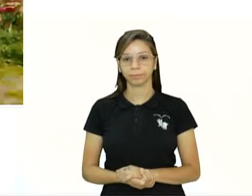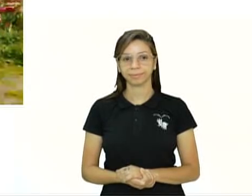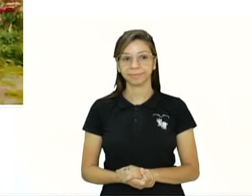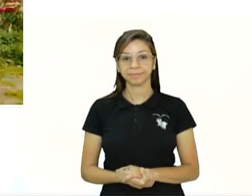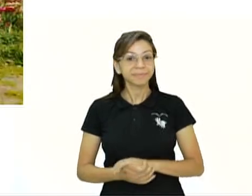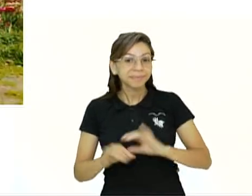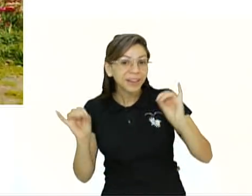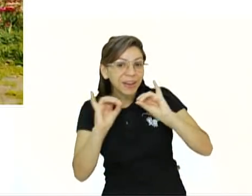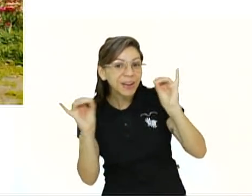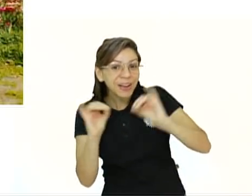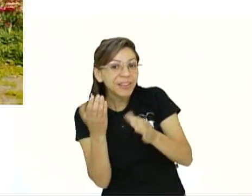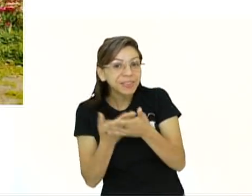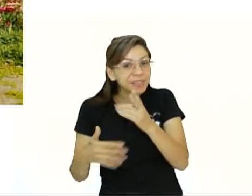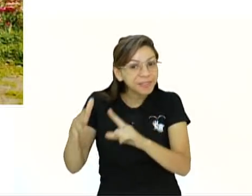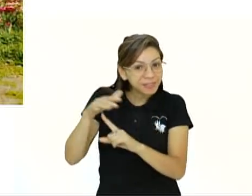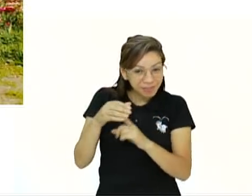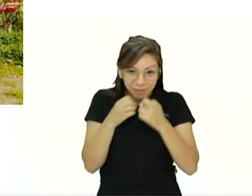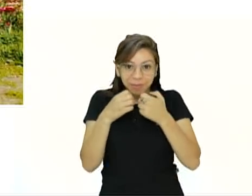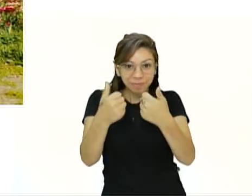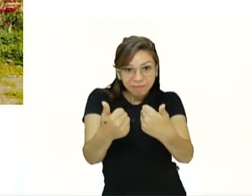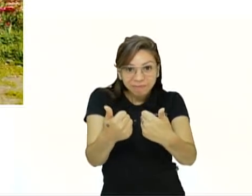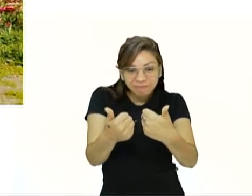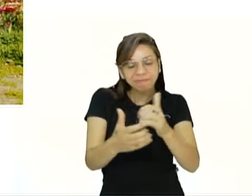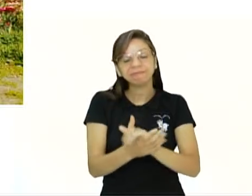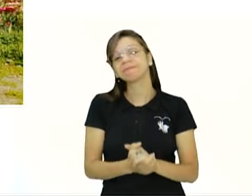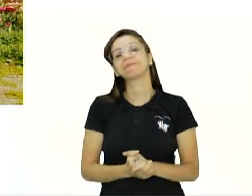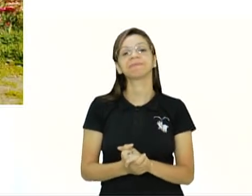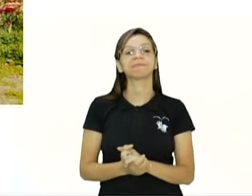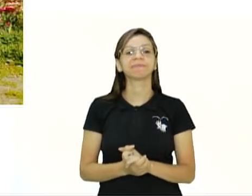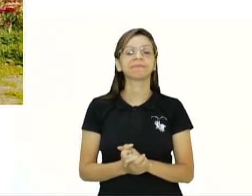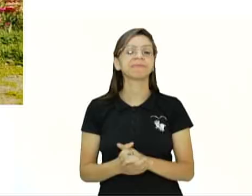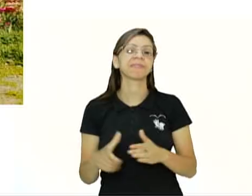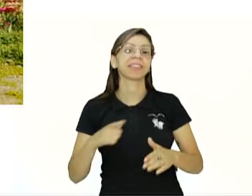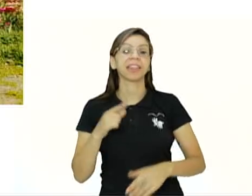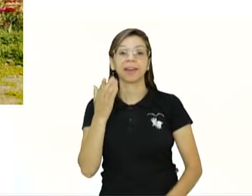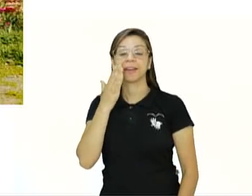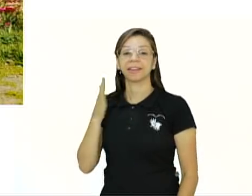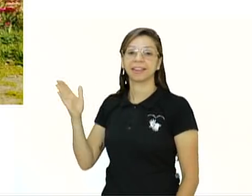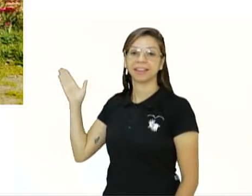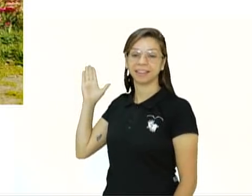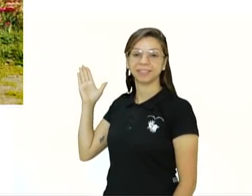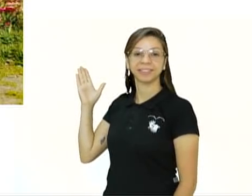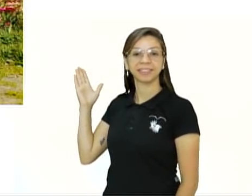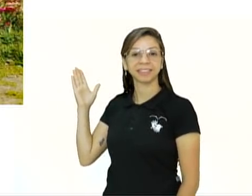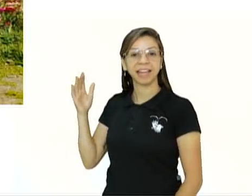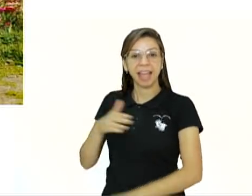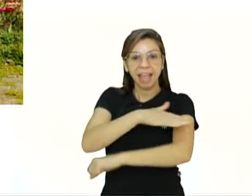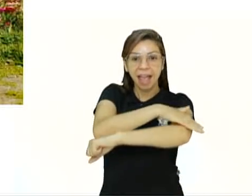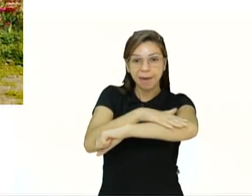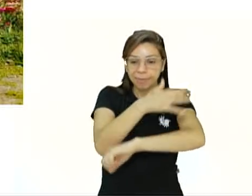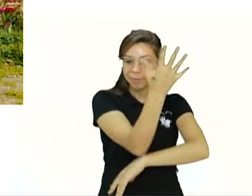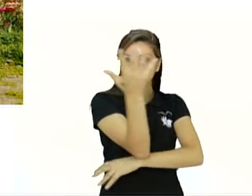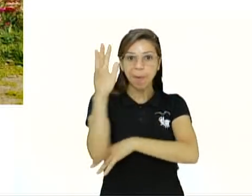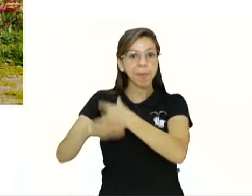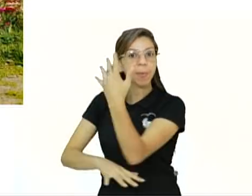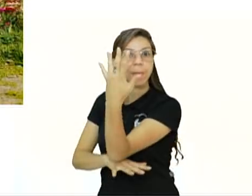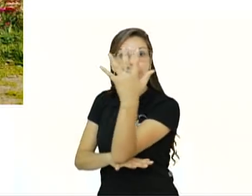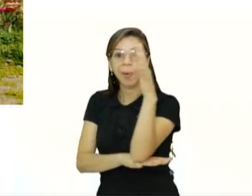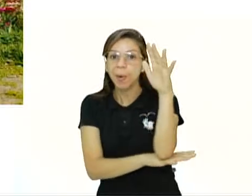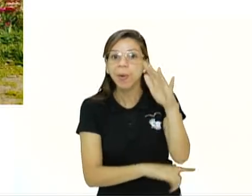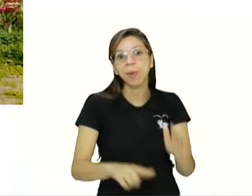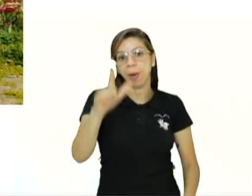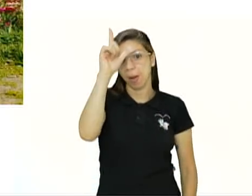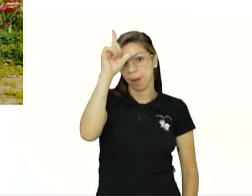E aí, pessoal do Aula Paraná, tudo certinho? Essa é a Praça do Bosque Alemão, em Curitiba.